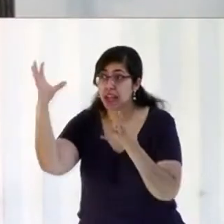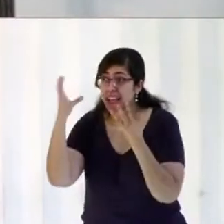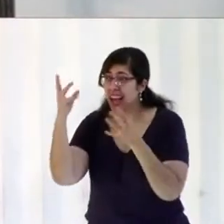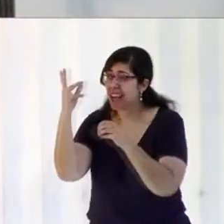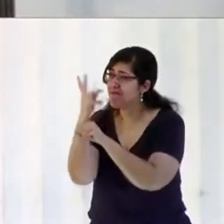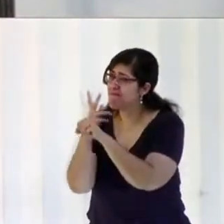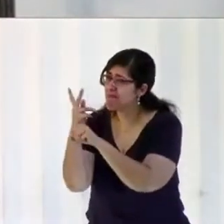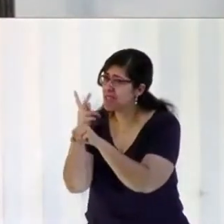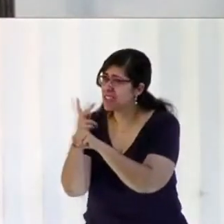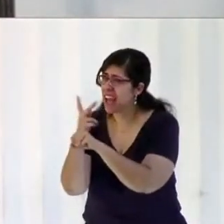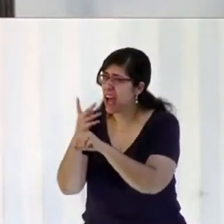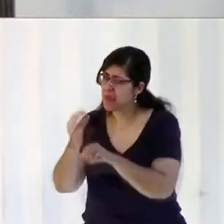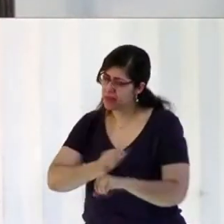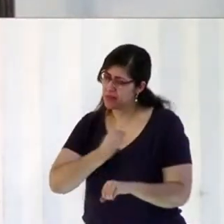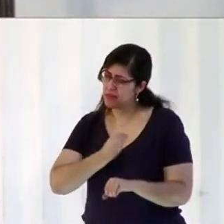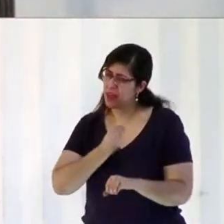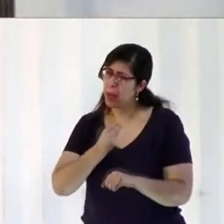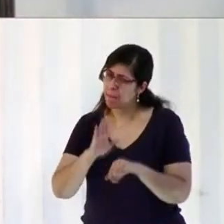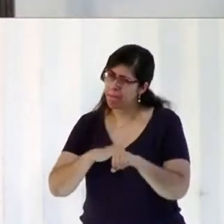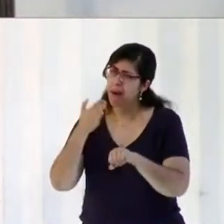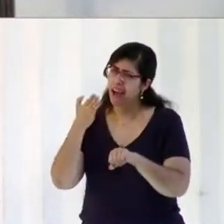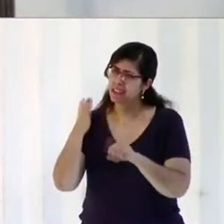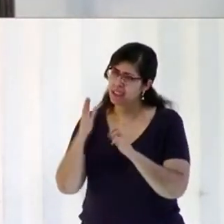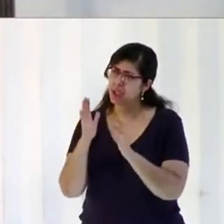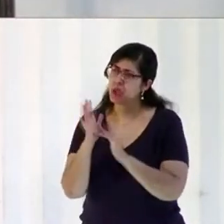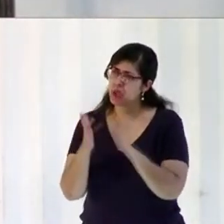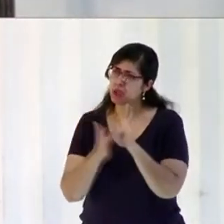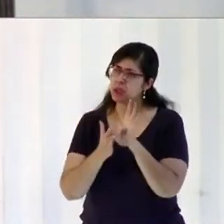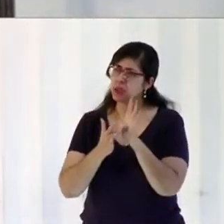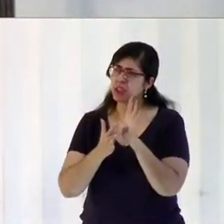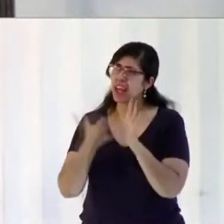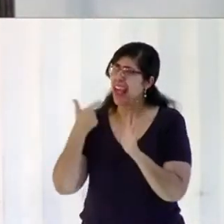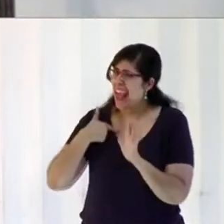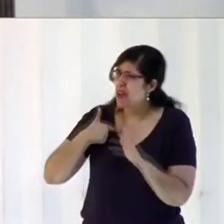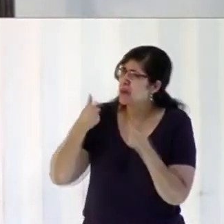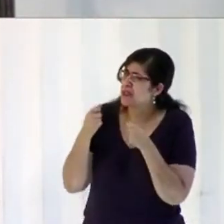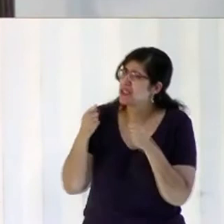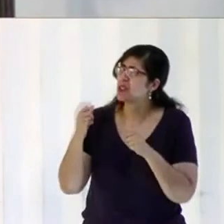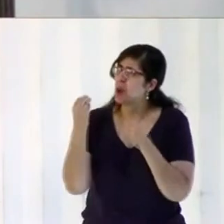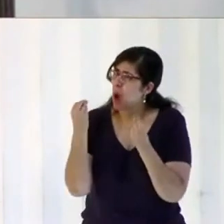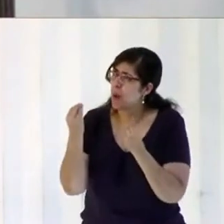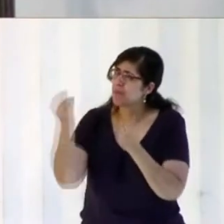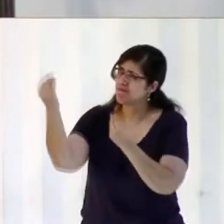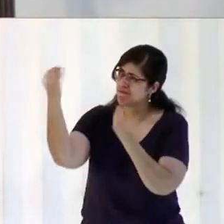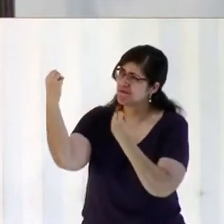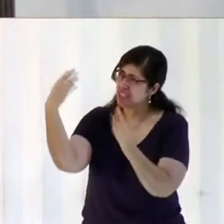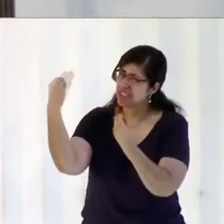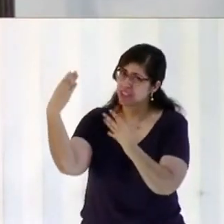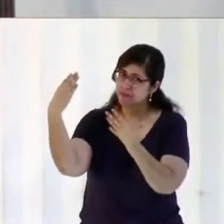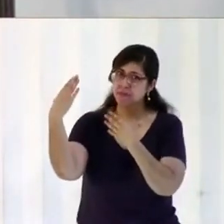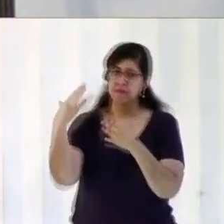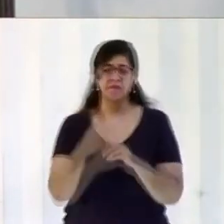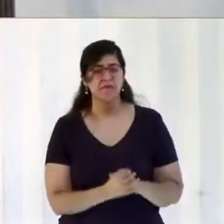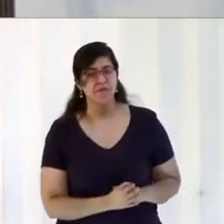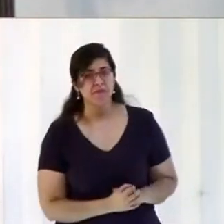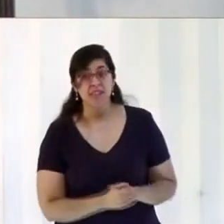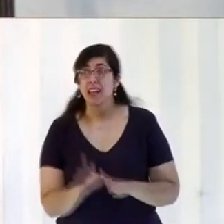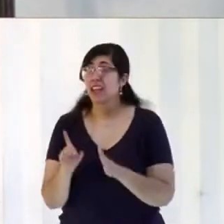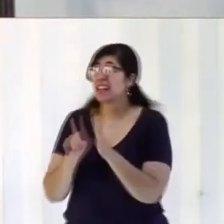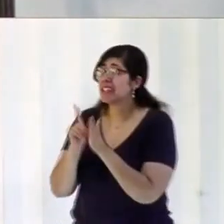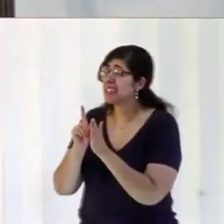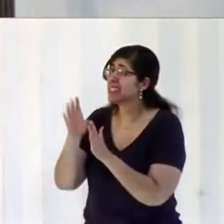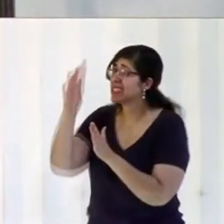essa convivência? Senhor, o que é preciso de minha parte para que haja uma convivência harmônica? Senhor, o Senhor